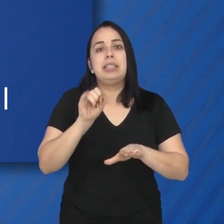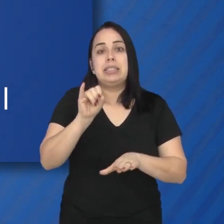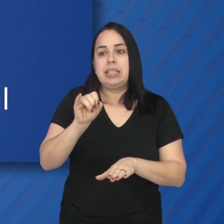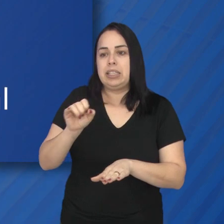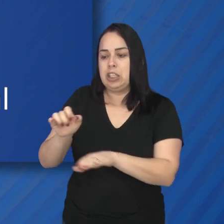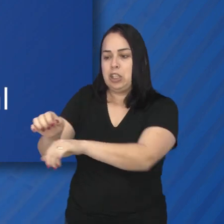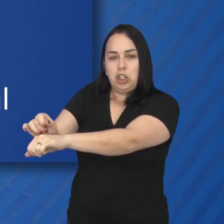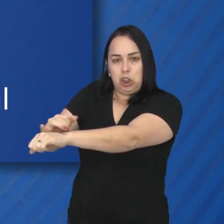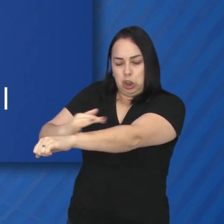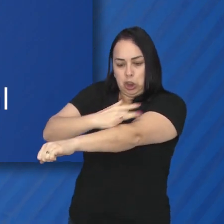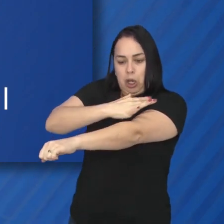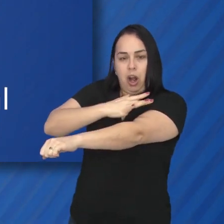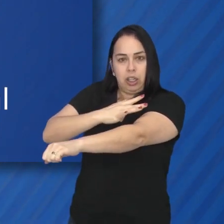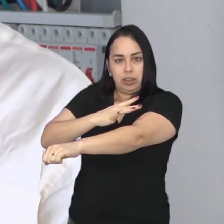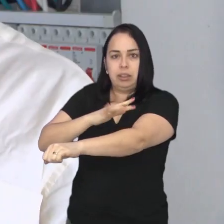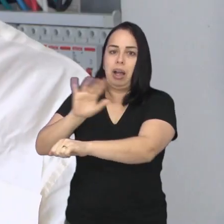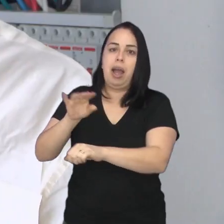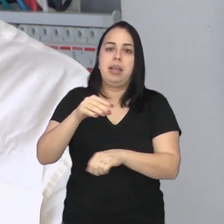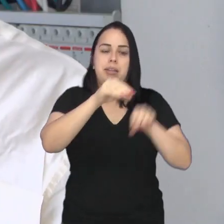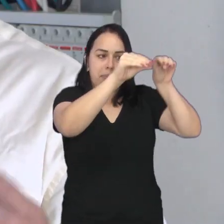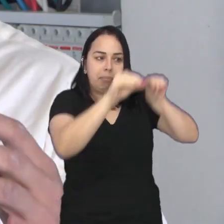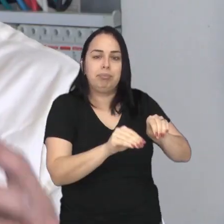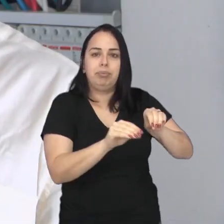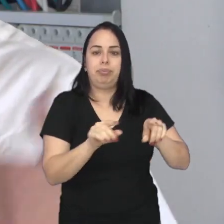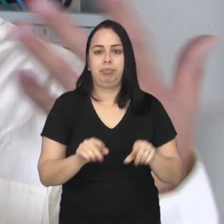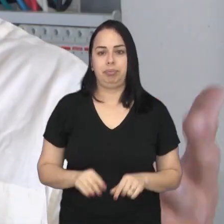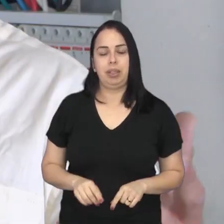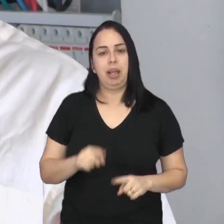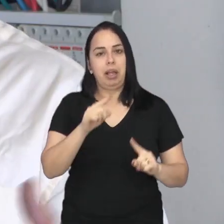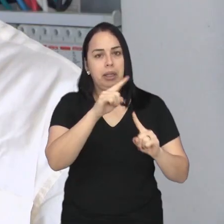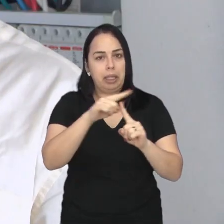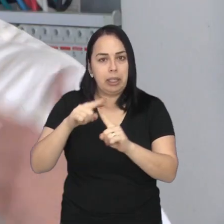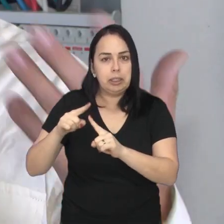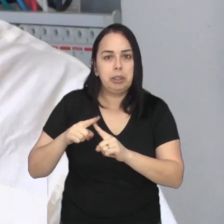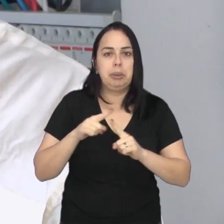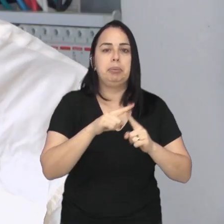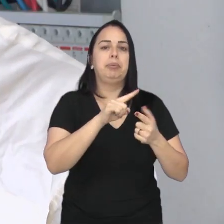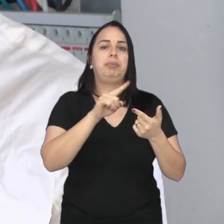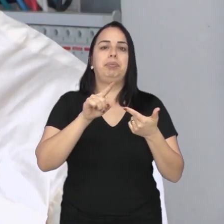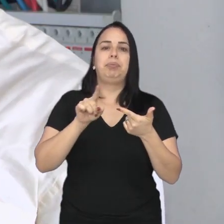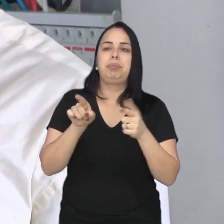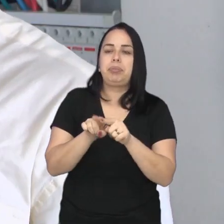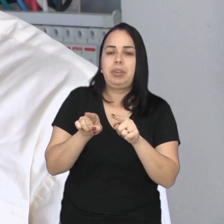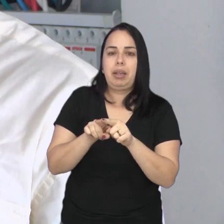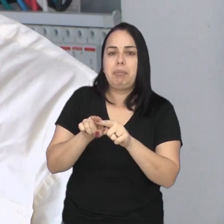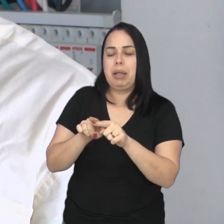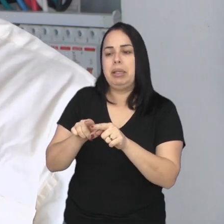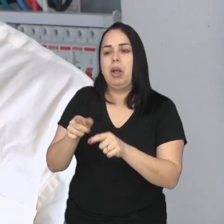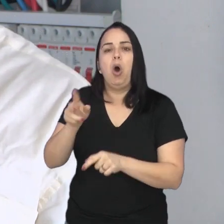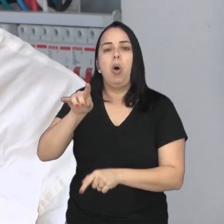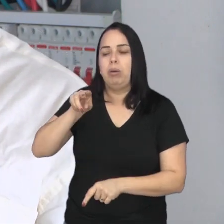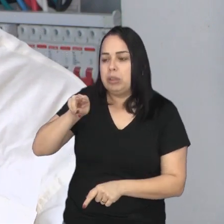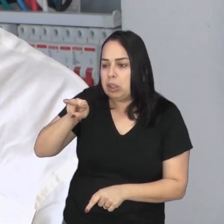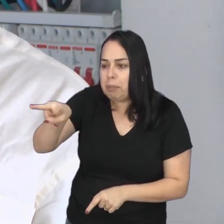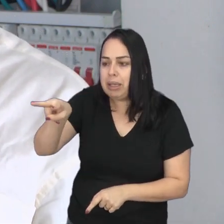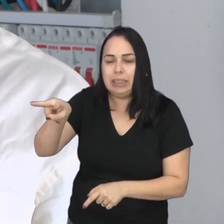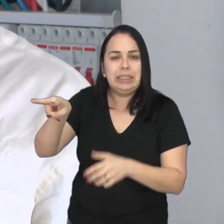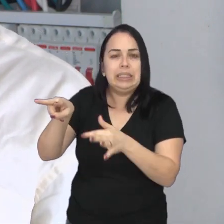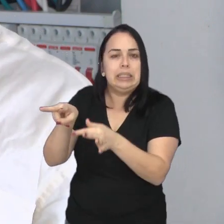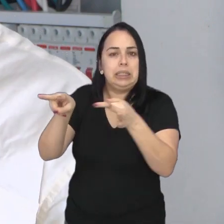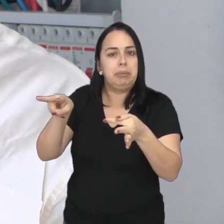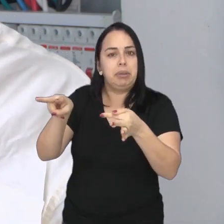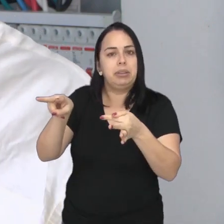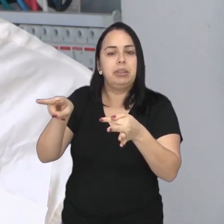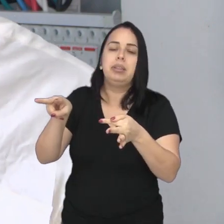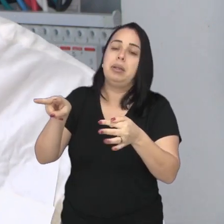contra choque e fuga de corrente. Para cada equipamento, para cada aparelho, para cada tomada simples que você vai ligar,